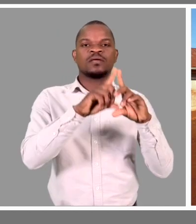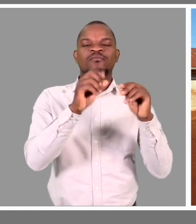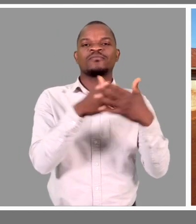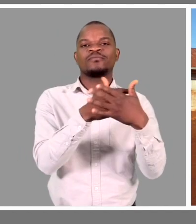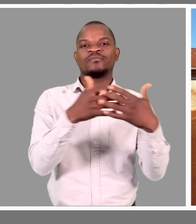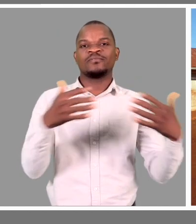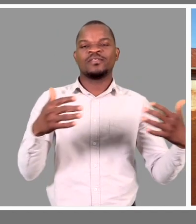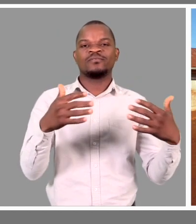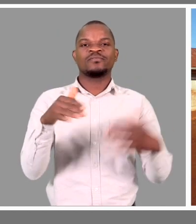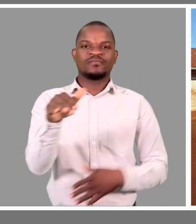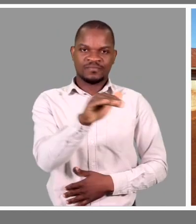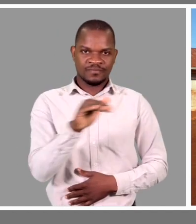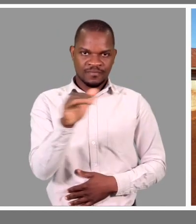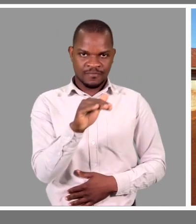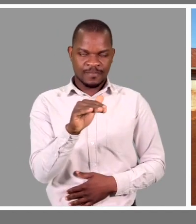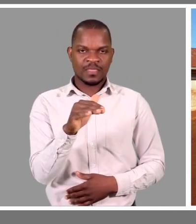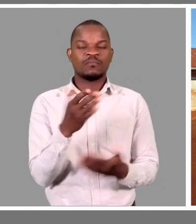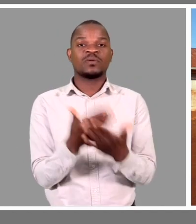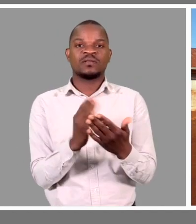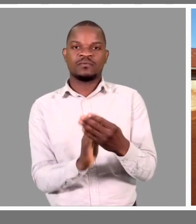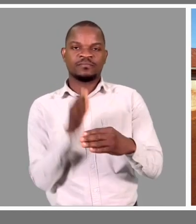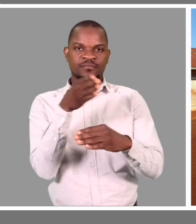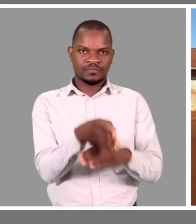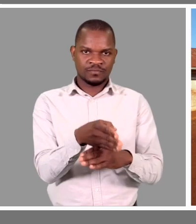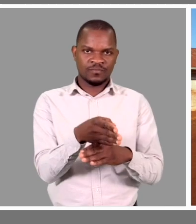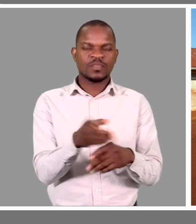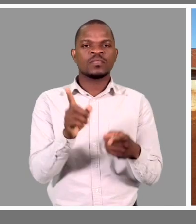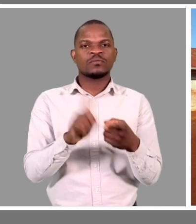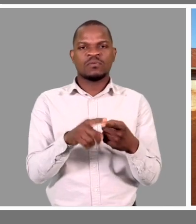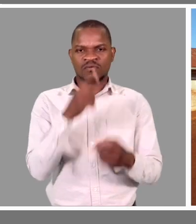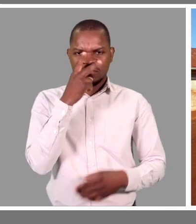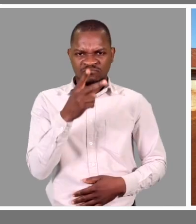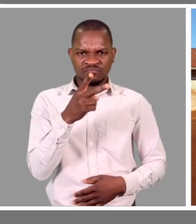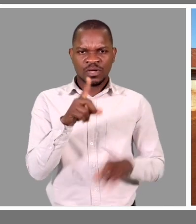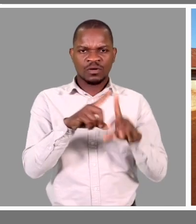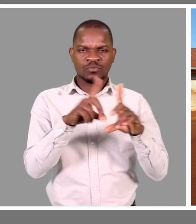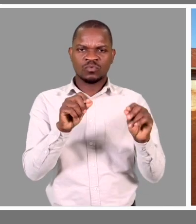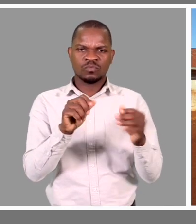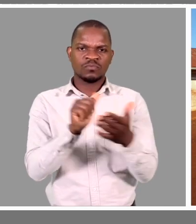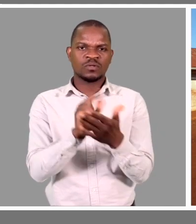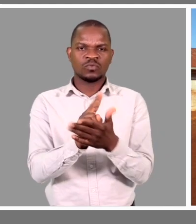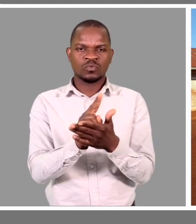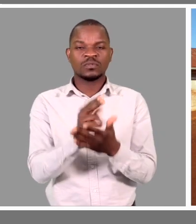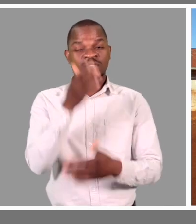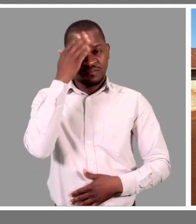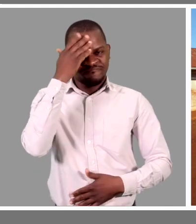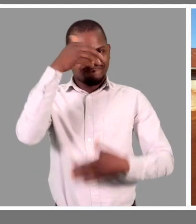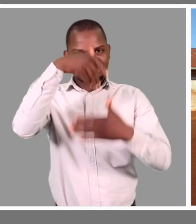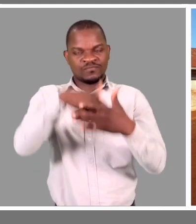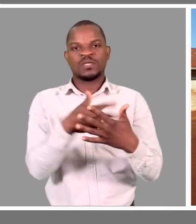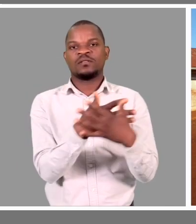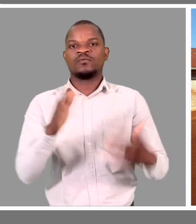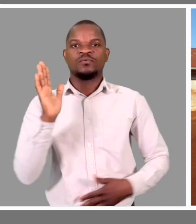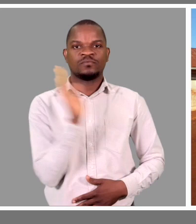do ensino bilingue vem mesmo a resolver esta grande dificuldade e, vamos lá, galvaniza aquilo que é o potencial que os alunos